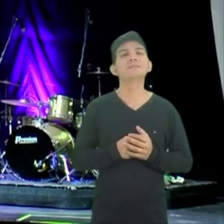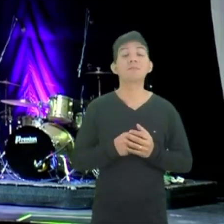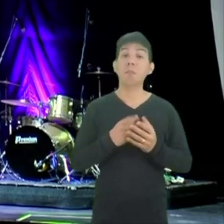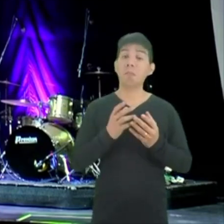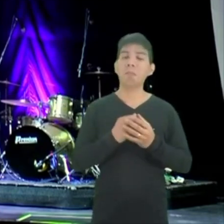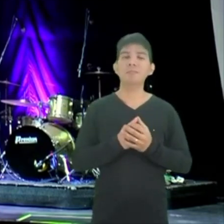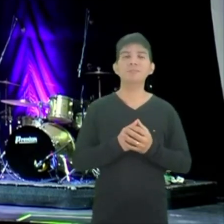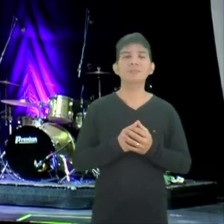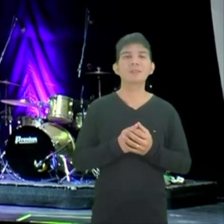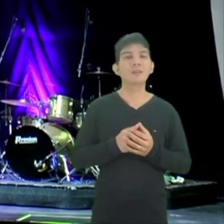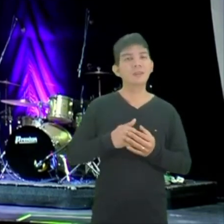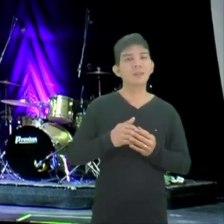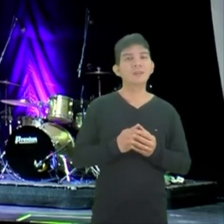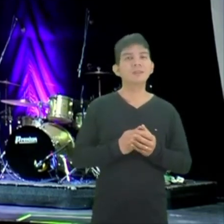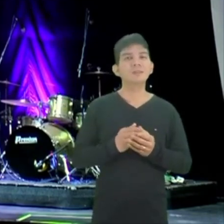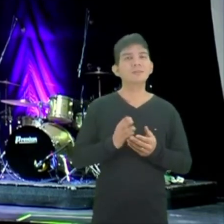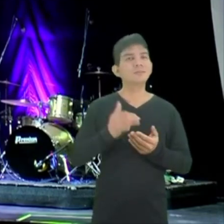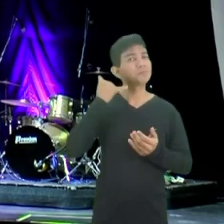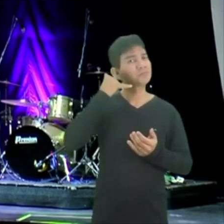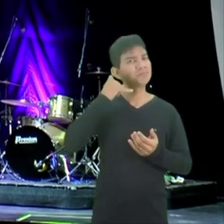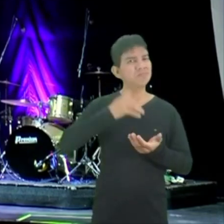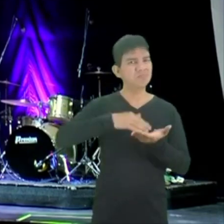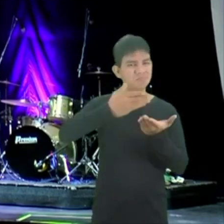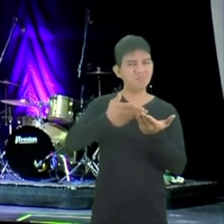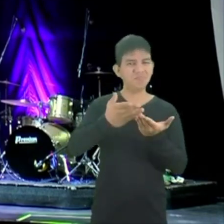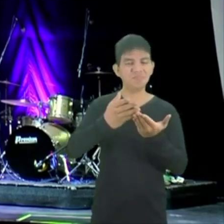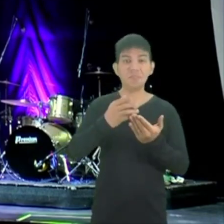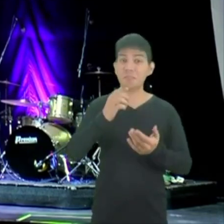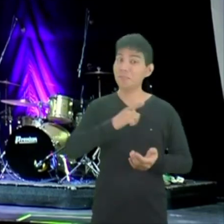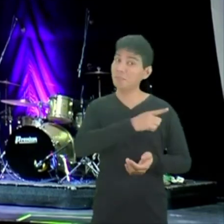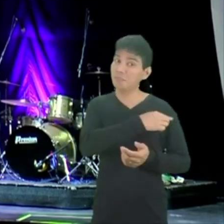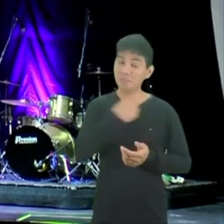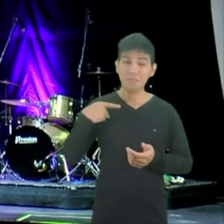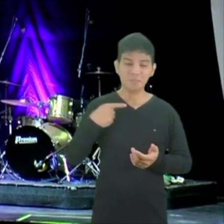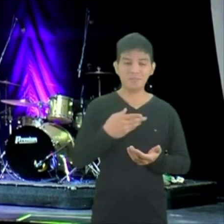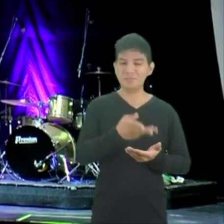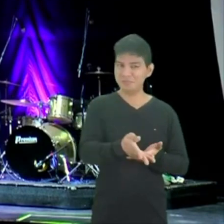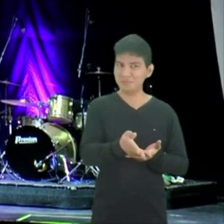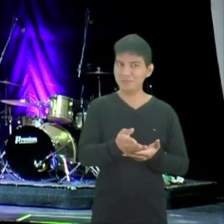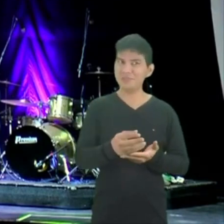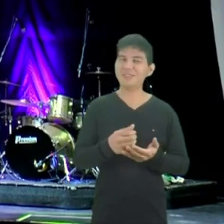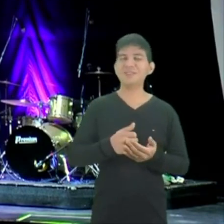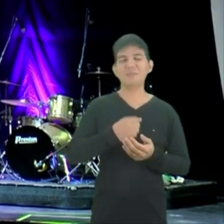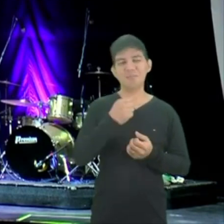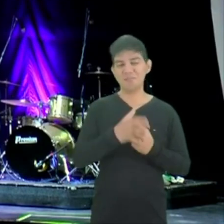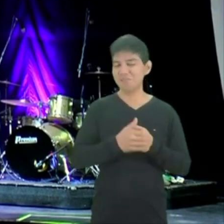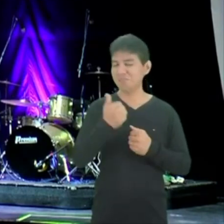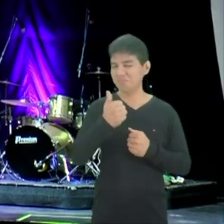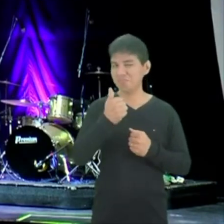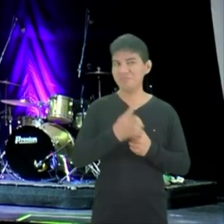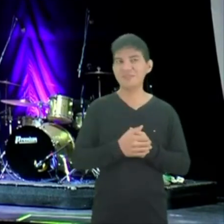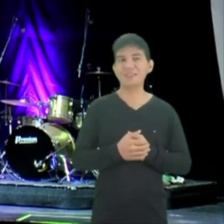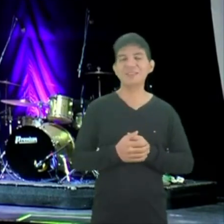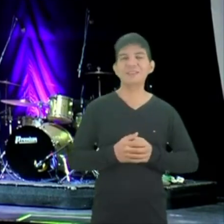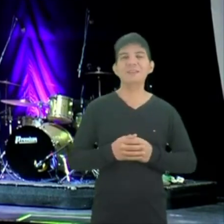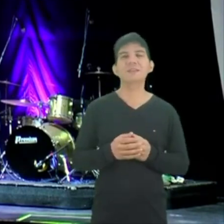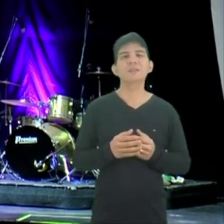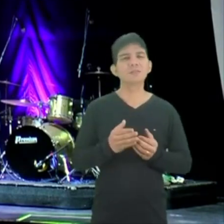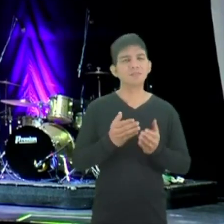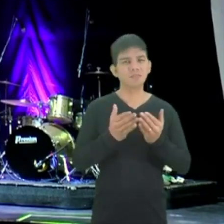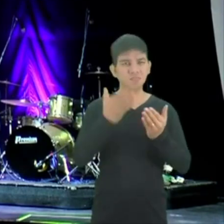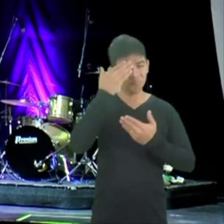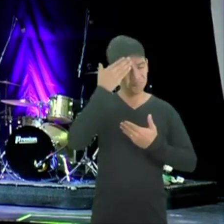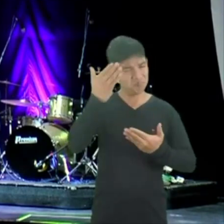Opa, o celular aqui em cima, é? O pastor bota o celular aqui em cima? Então tá bom, vou botar o celular aqui em cima. Pronto. Obrigado,